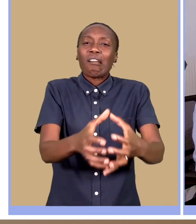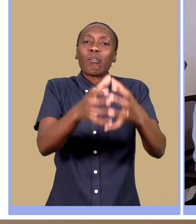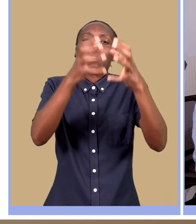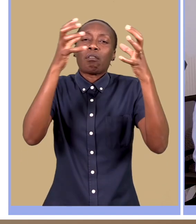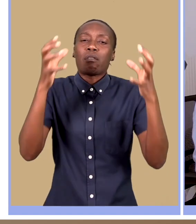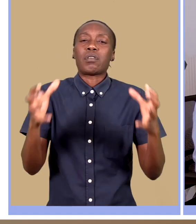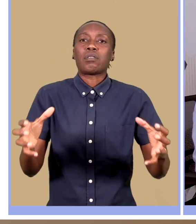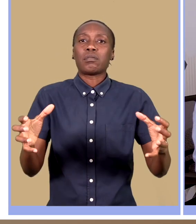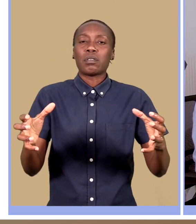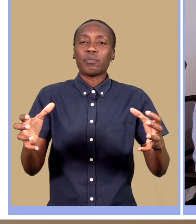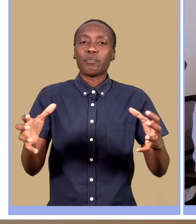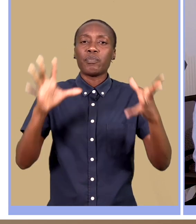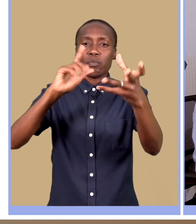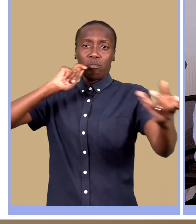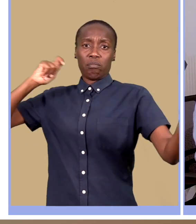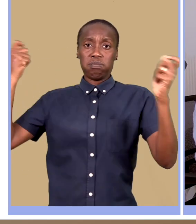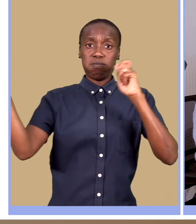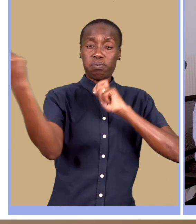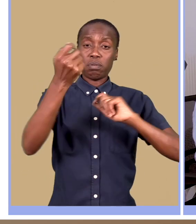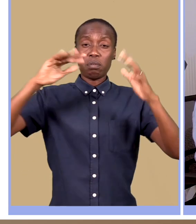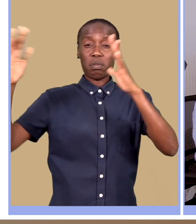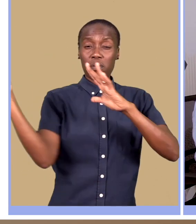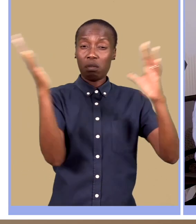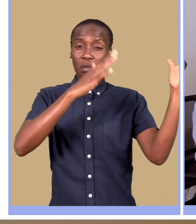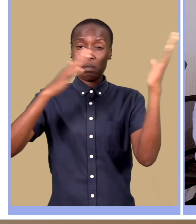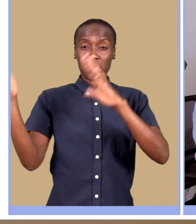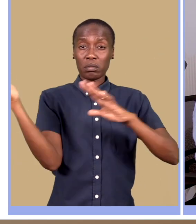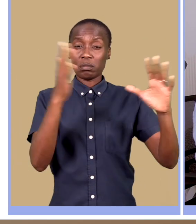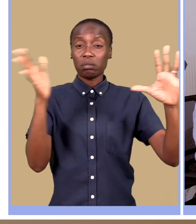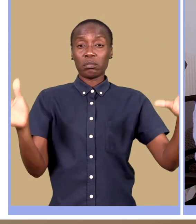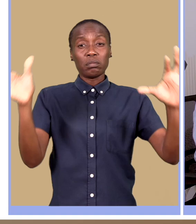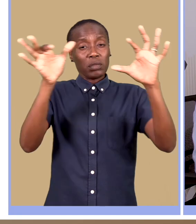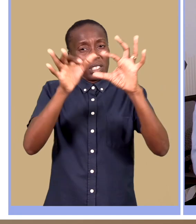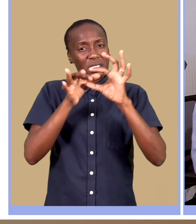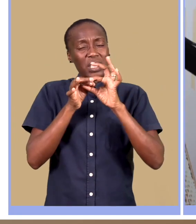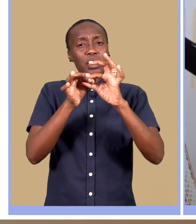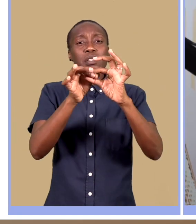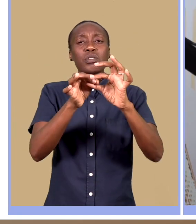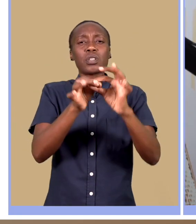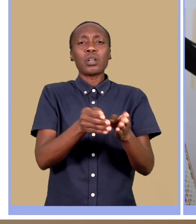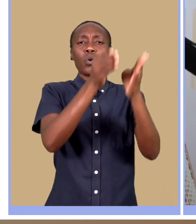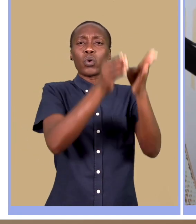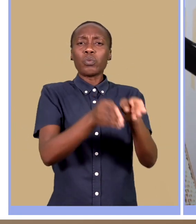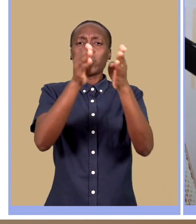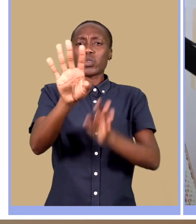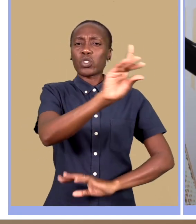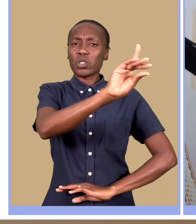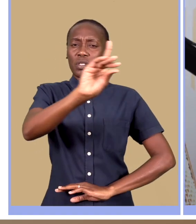têm. Portanto, essa questão de mudanças climáticas, ainda mais relacionadas com pessoas com